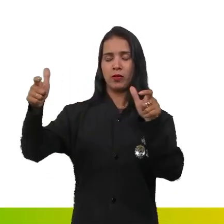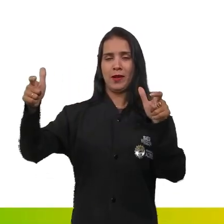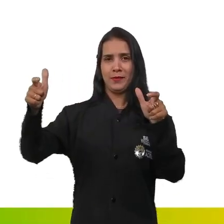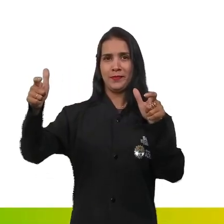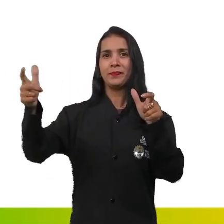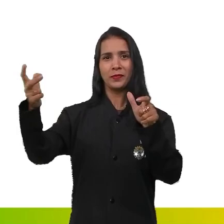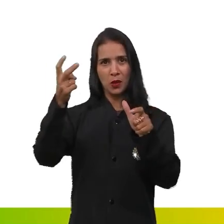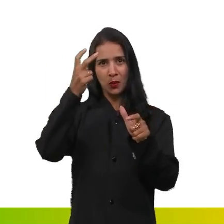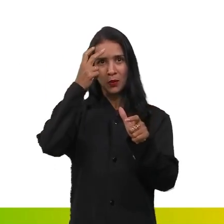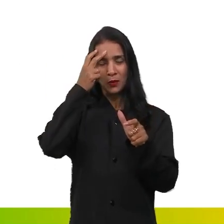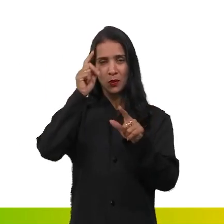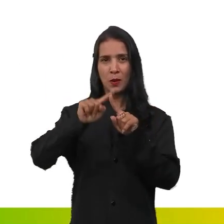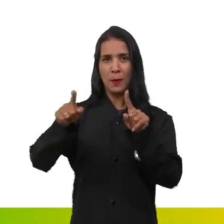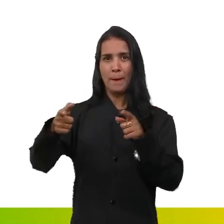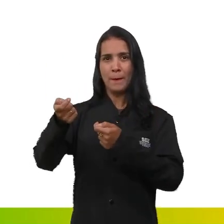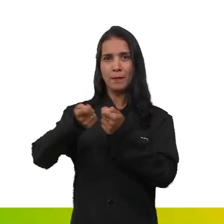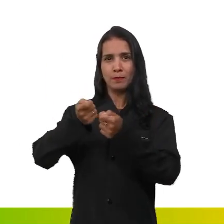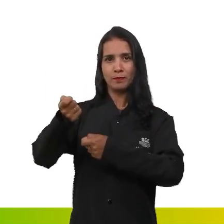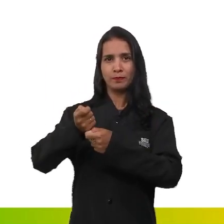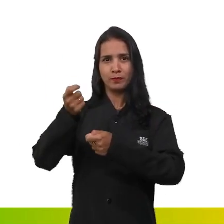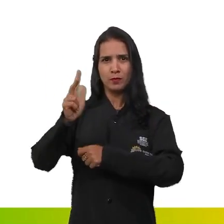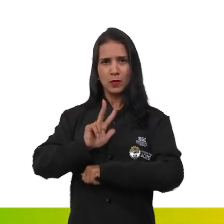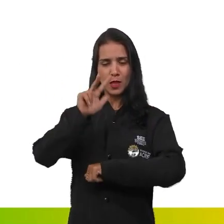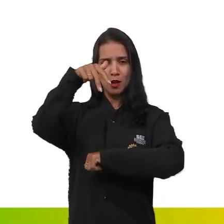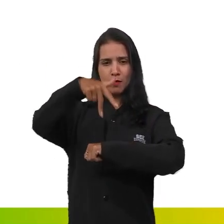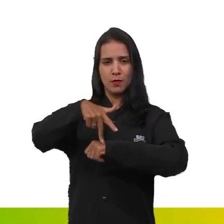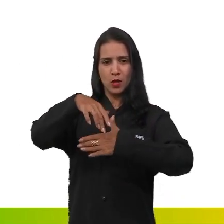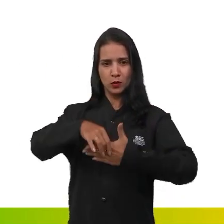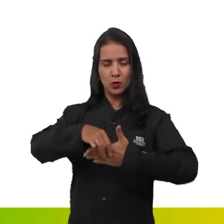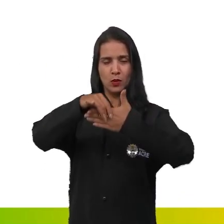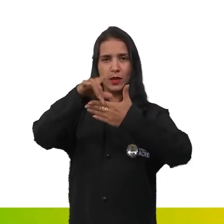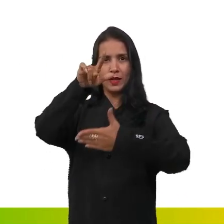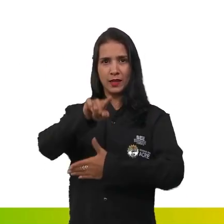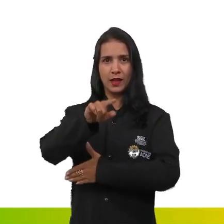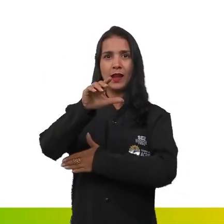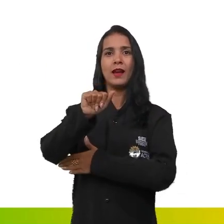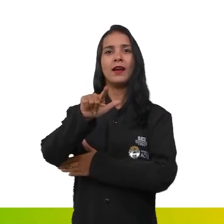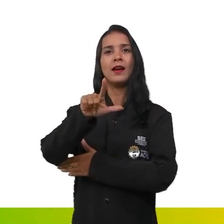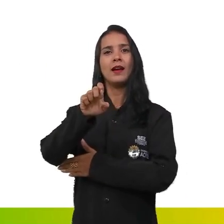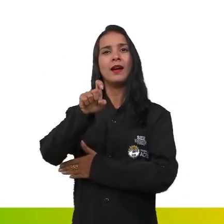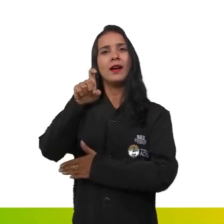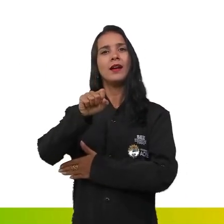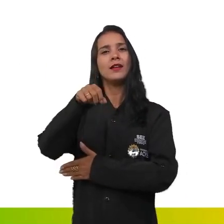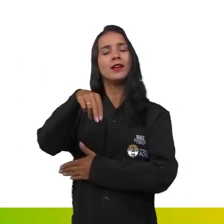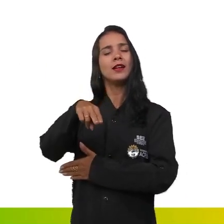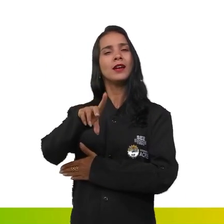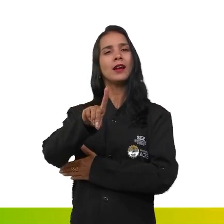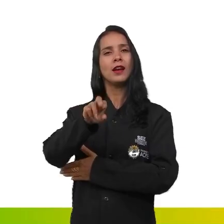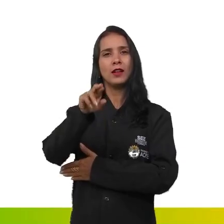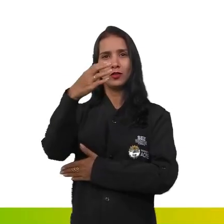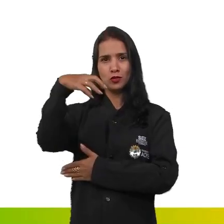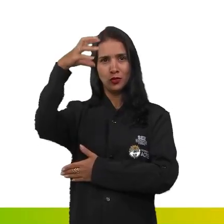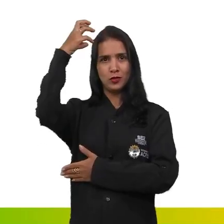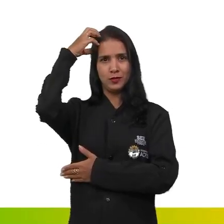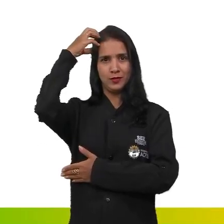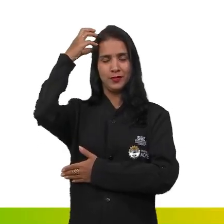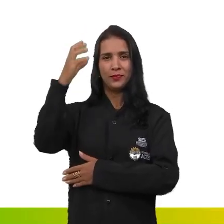de Alexandre Magno, também conhecido na historiografia como Alexandre o Grande.